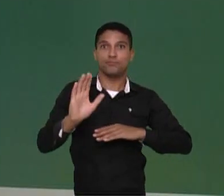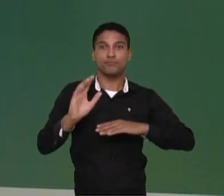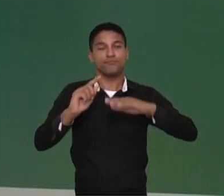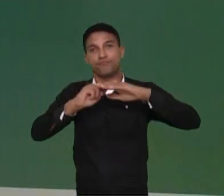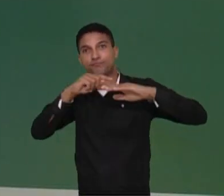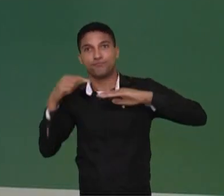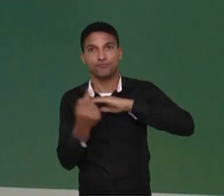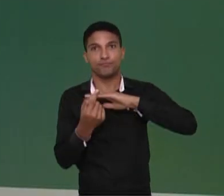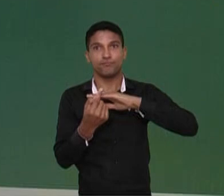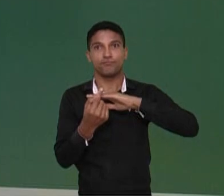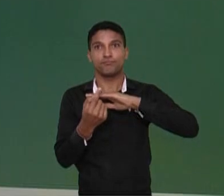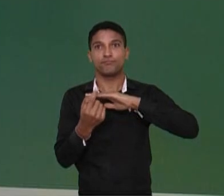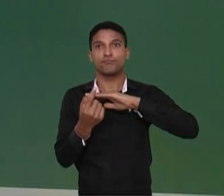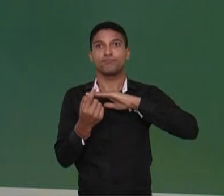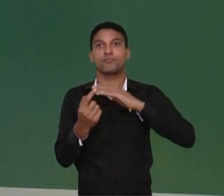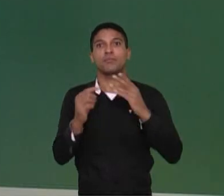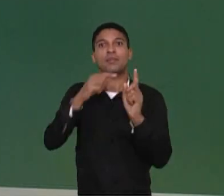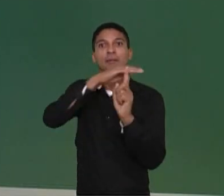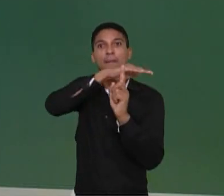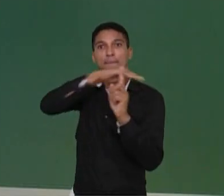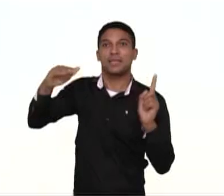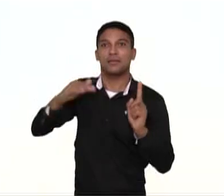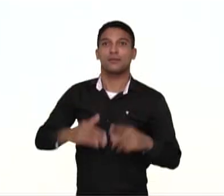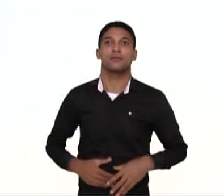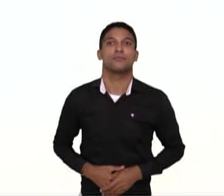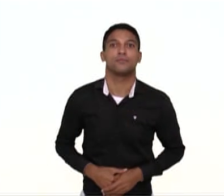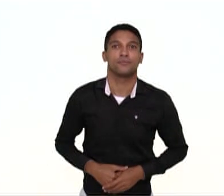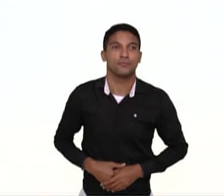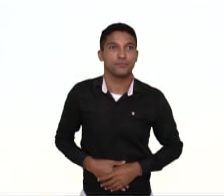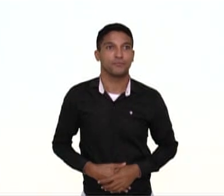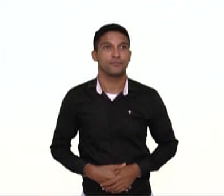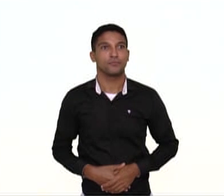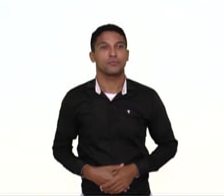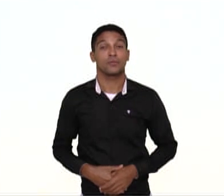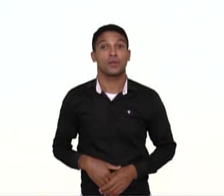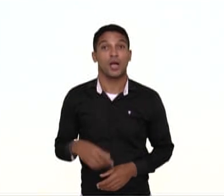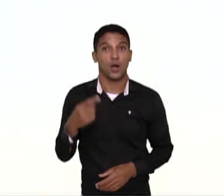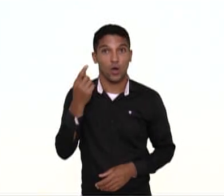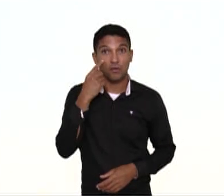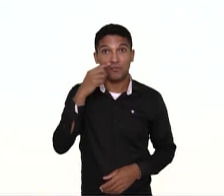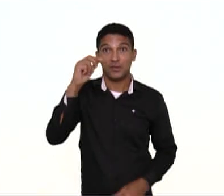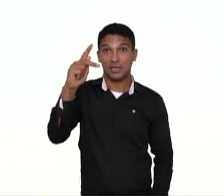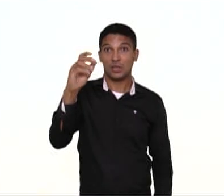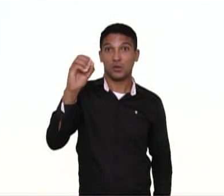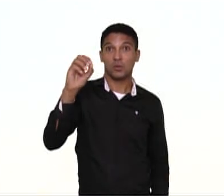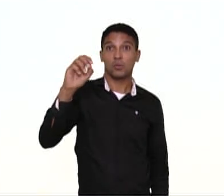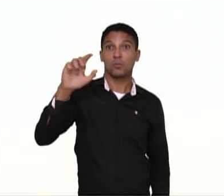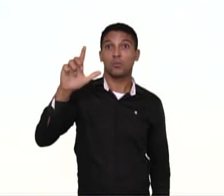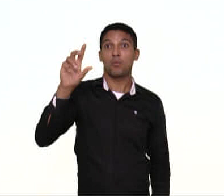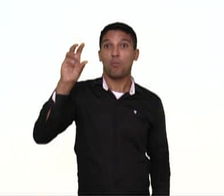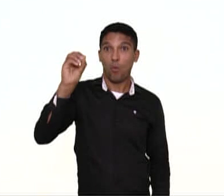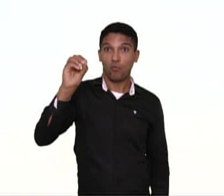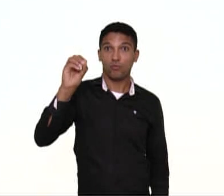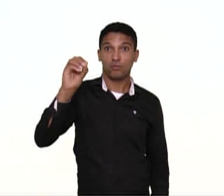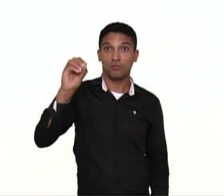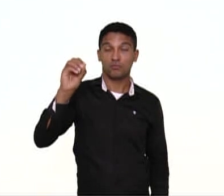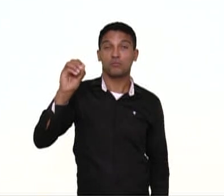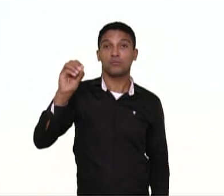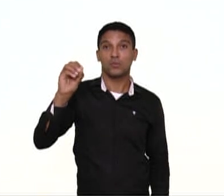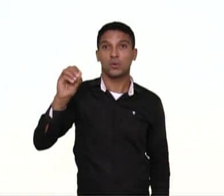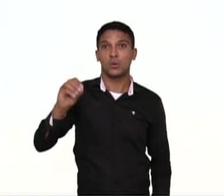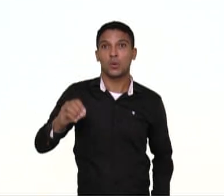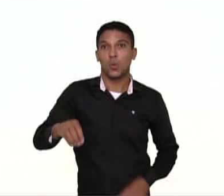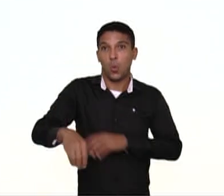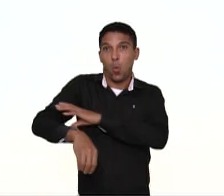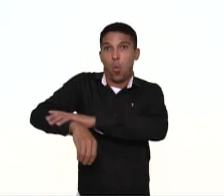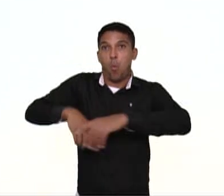questão de revisão, né? O polvo gigante do Pacífico chega a alcançar 9 metros de comprimento entre